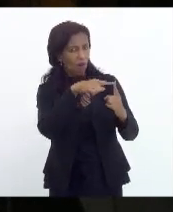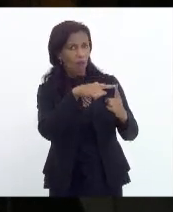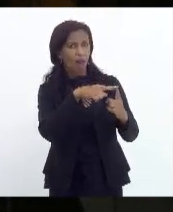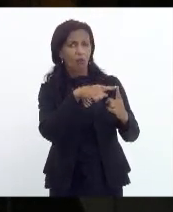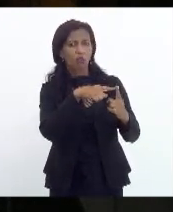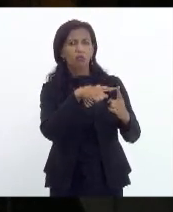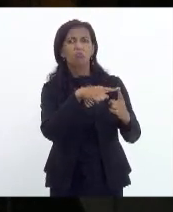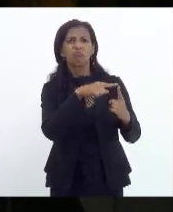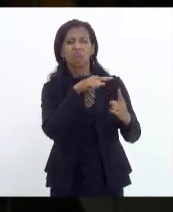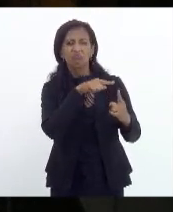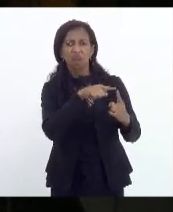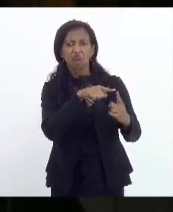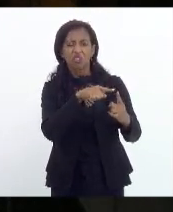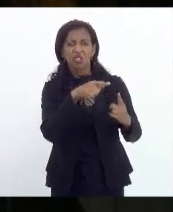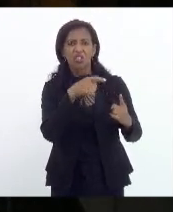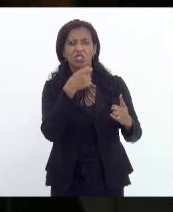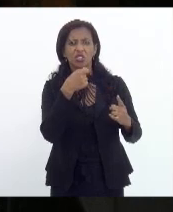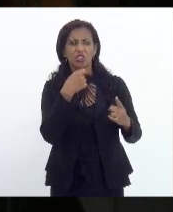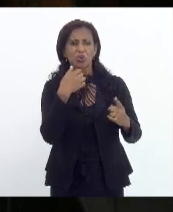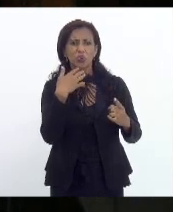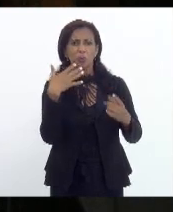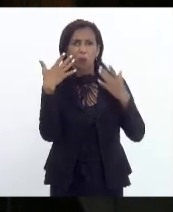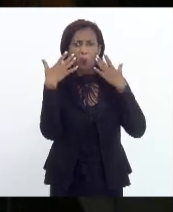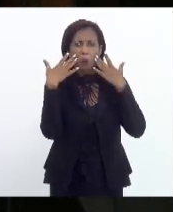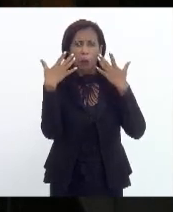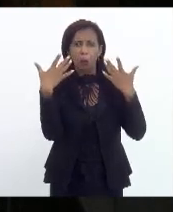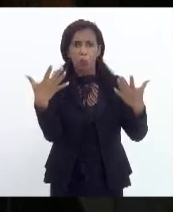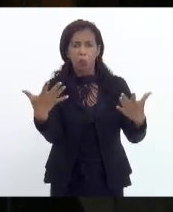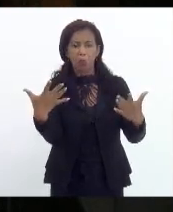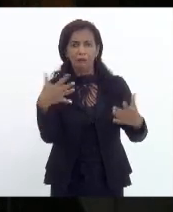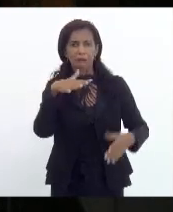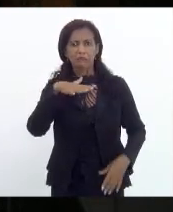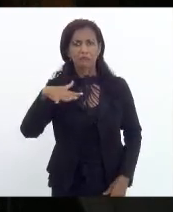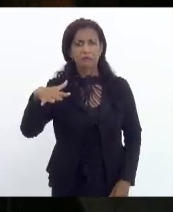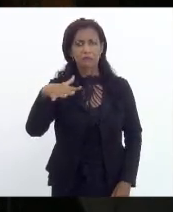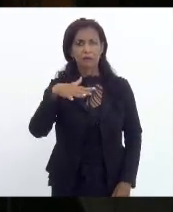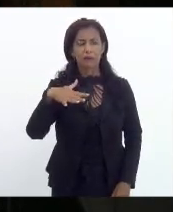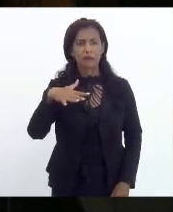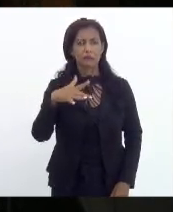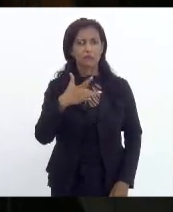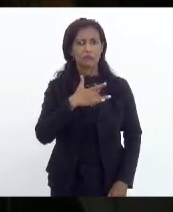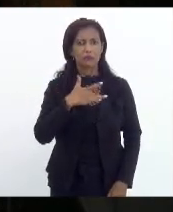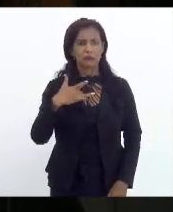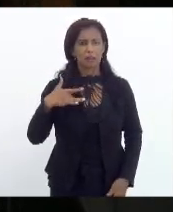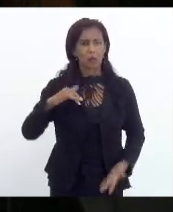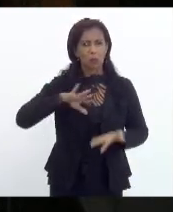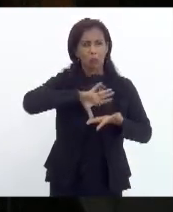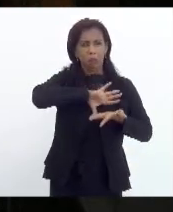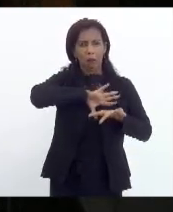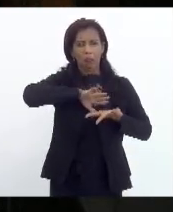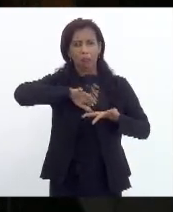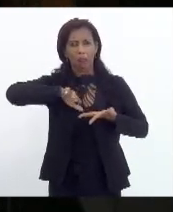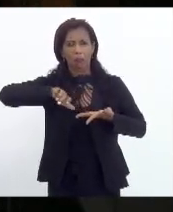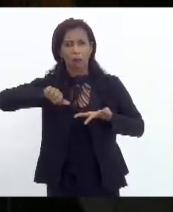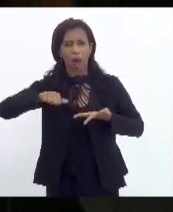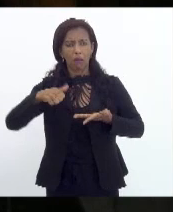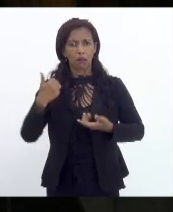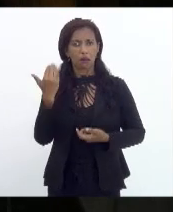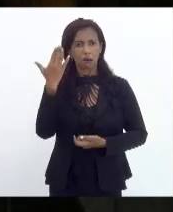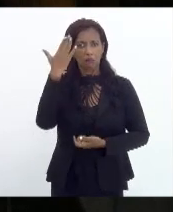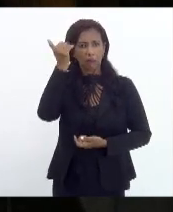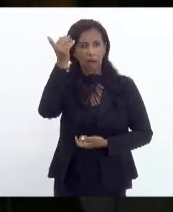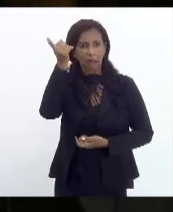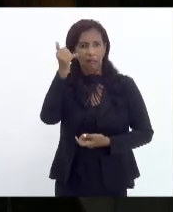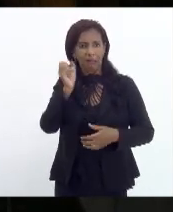um grande escândalo de corrupção na área da saúde bom e uma famosa